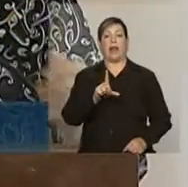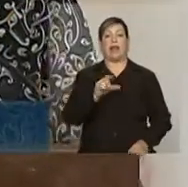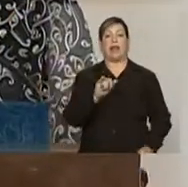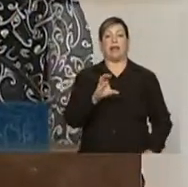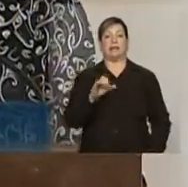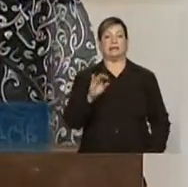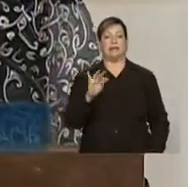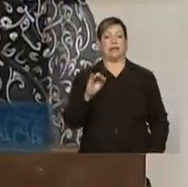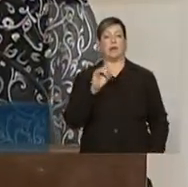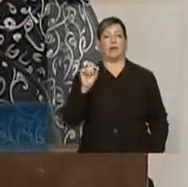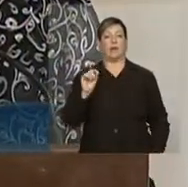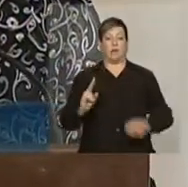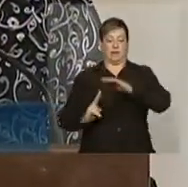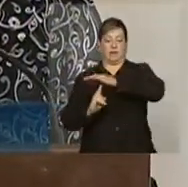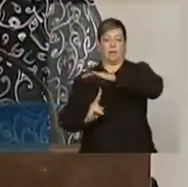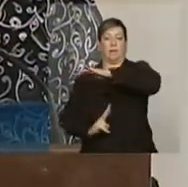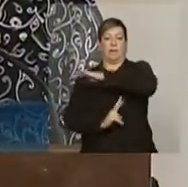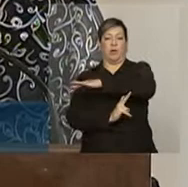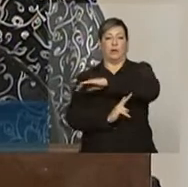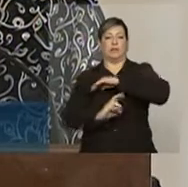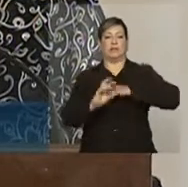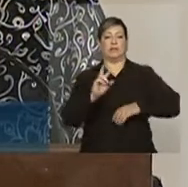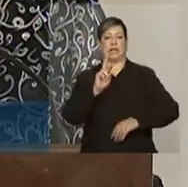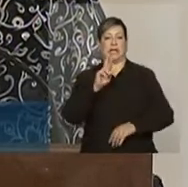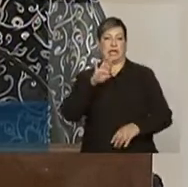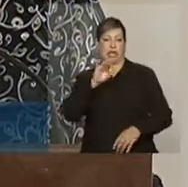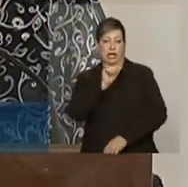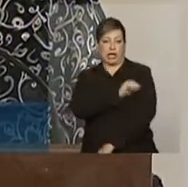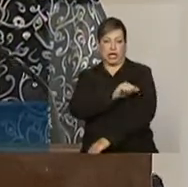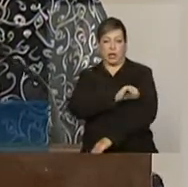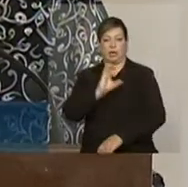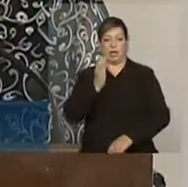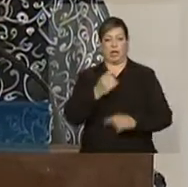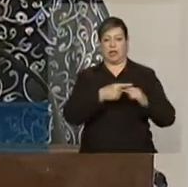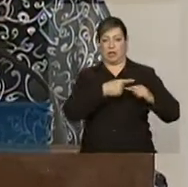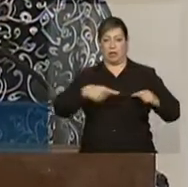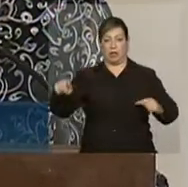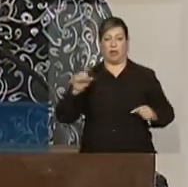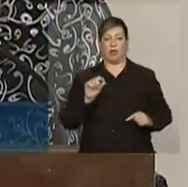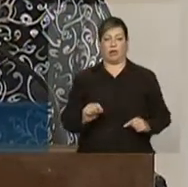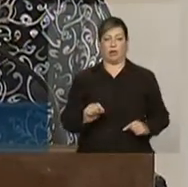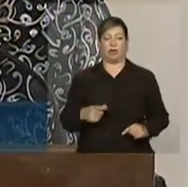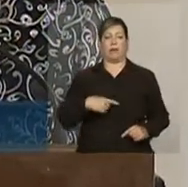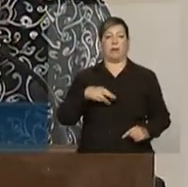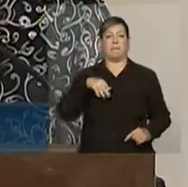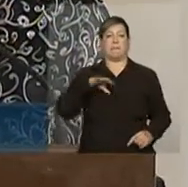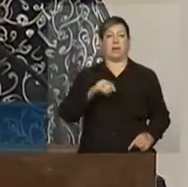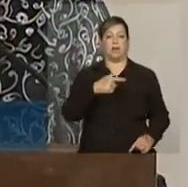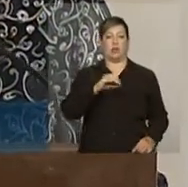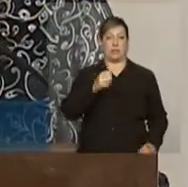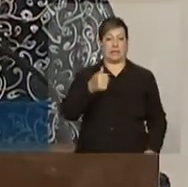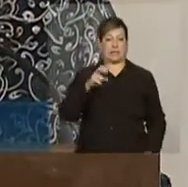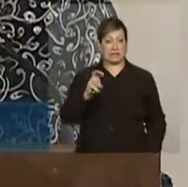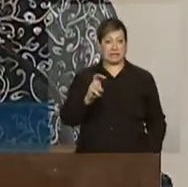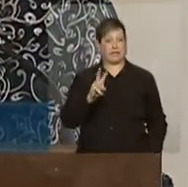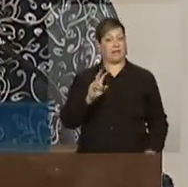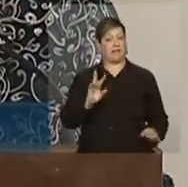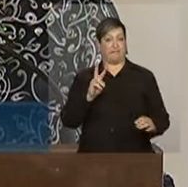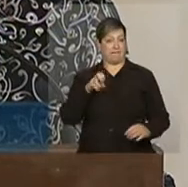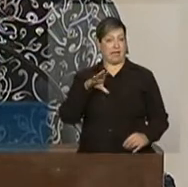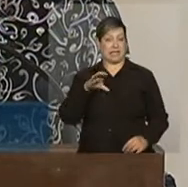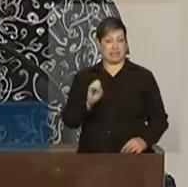licitação da ponte Rio-Niterói, cujo contrato de concessão vence em maio de 2015, a